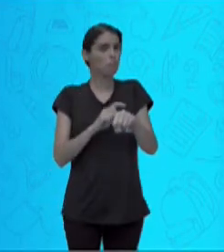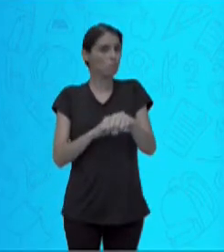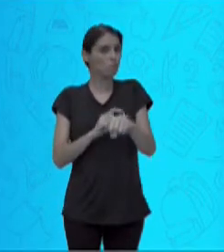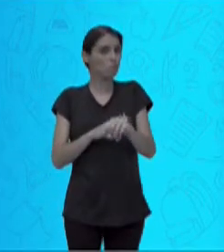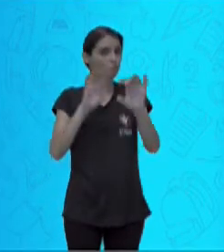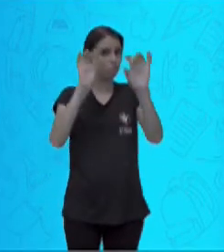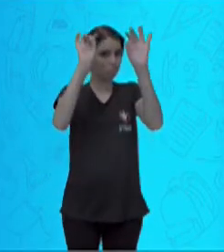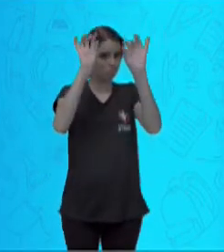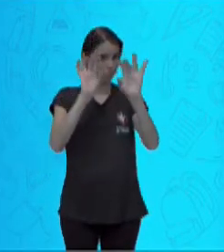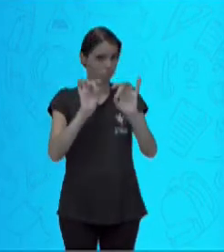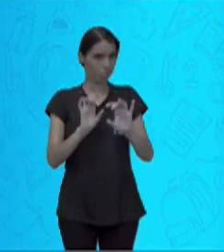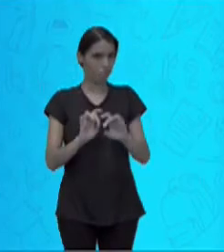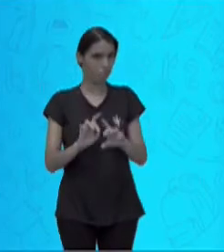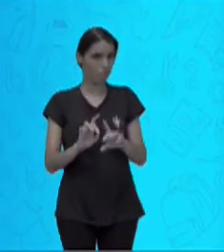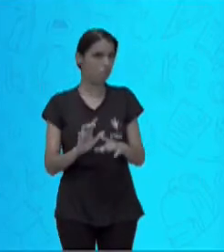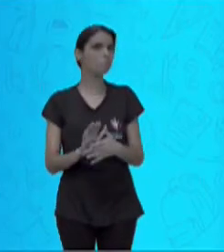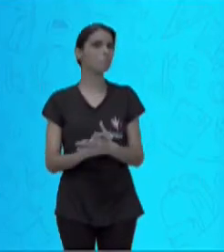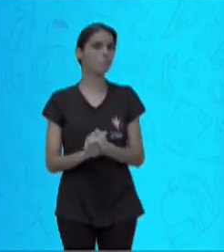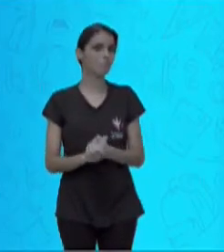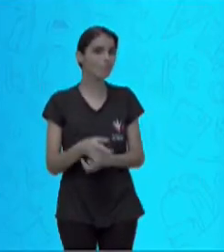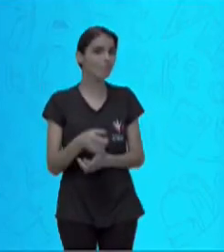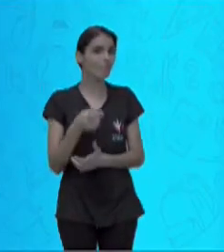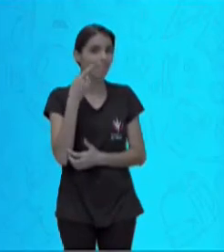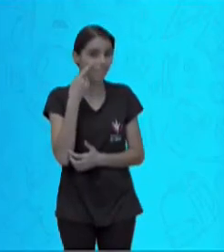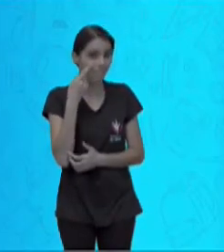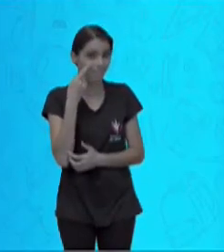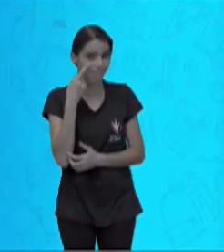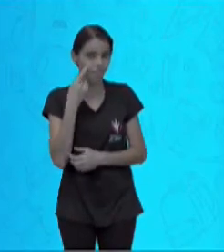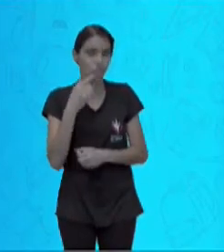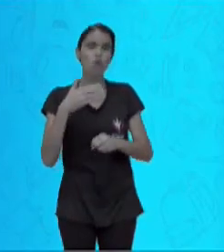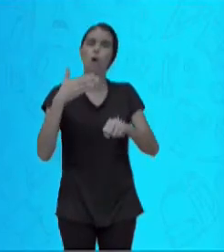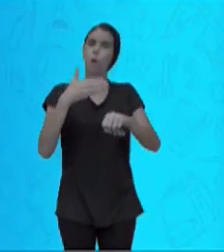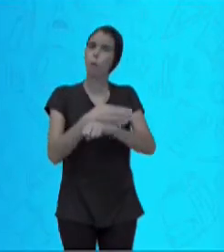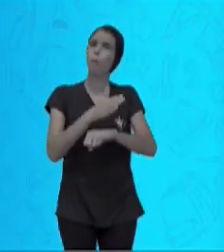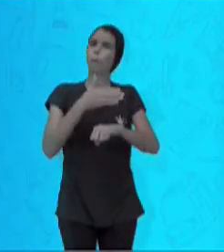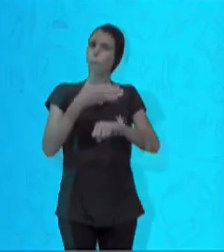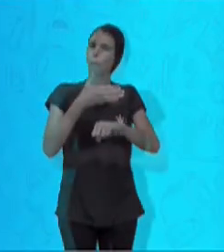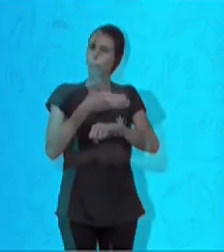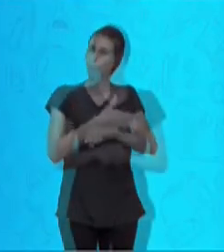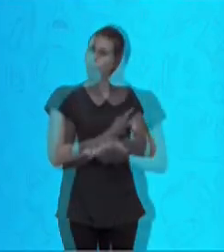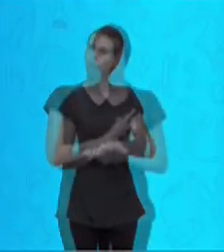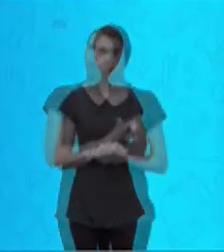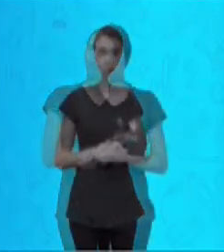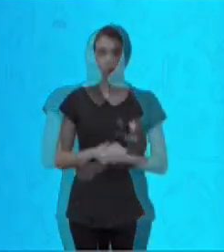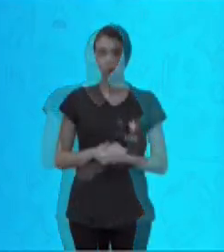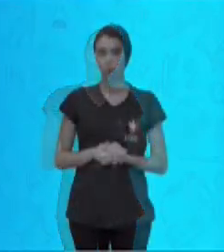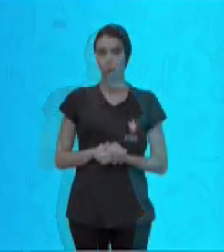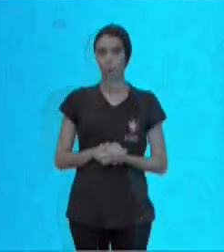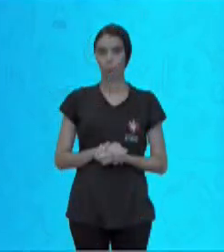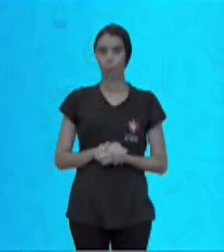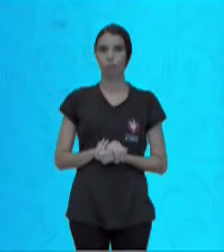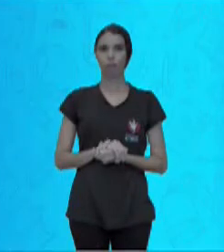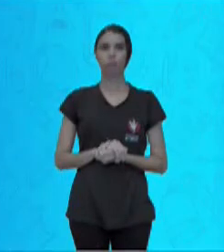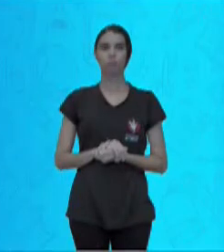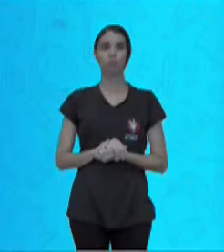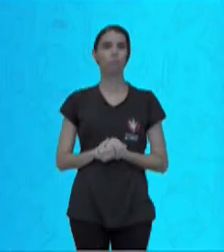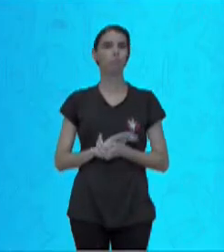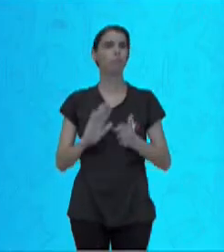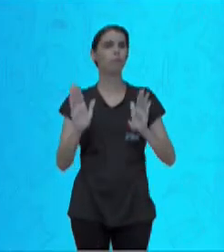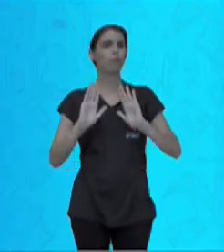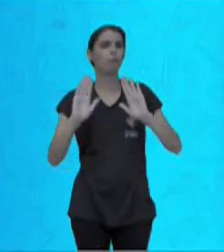um momento especial, uma prática. Faremos uma entrevista.